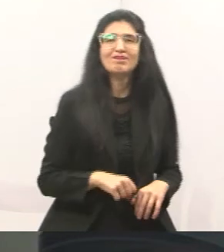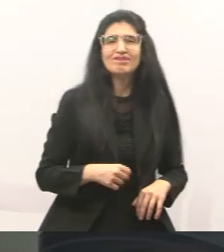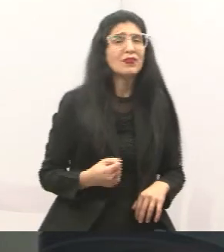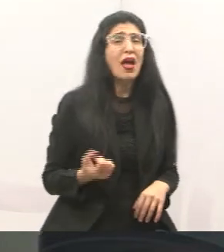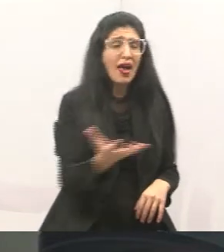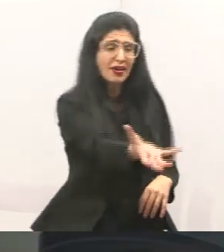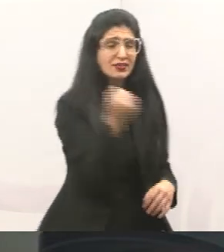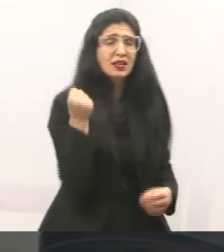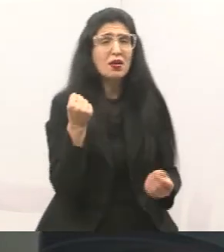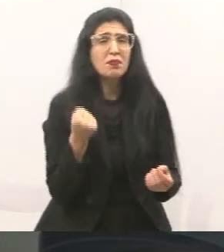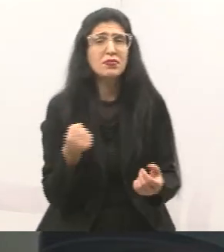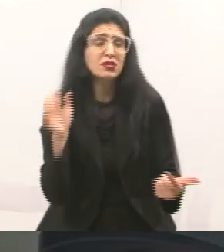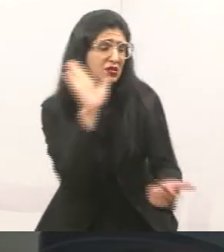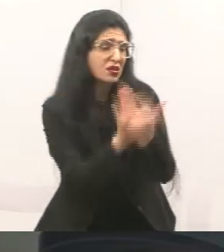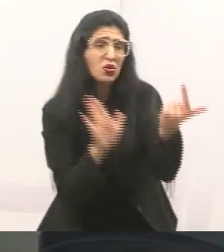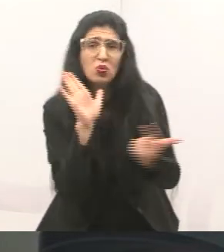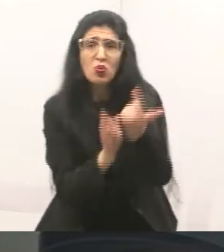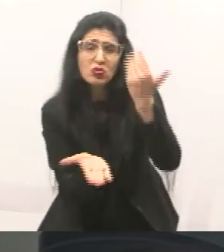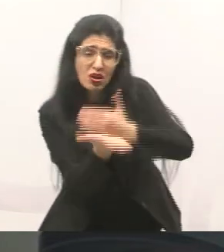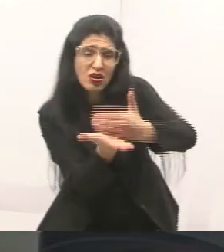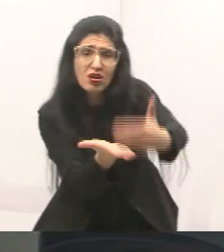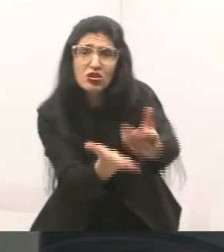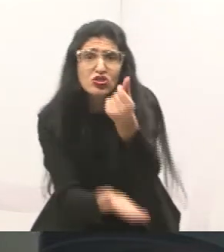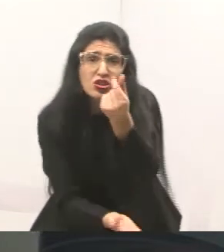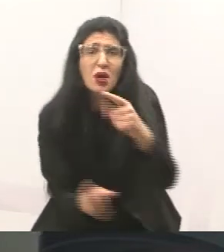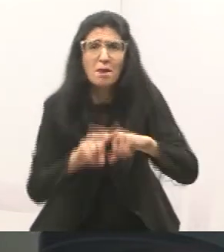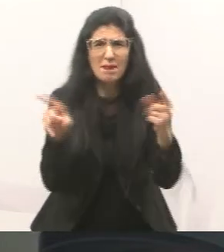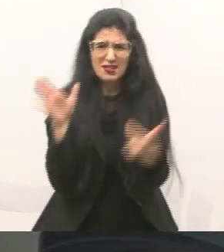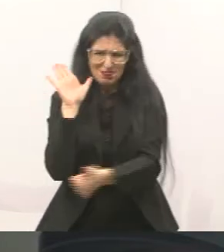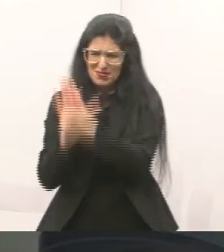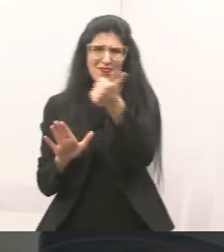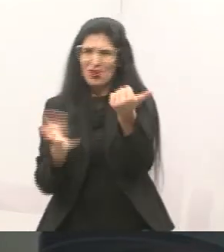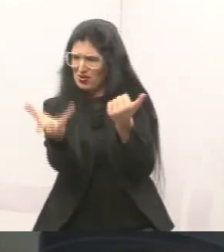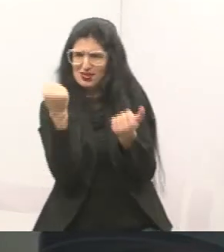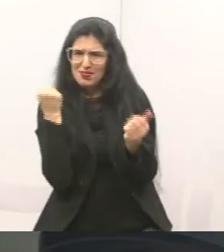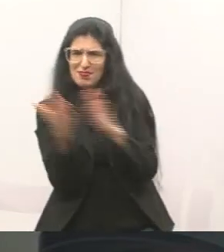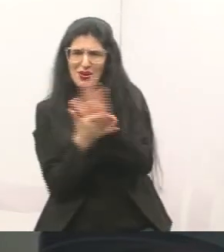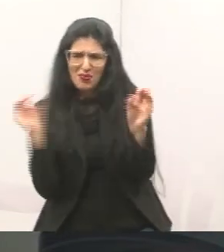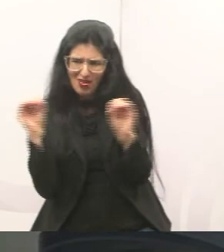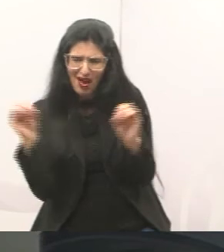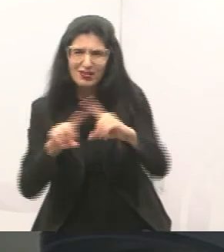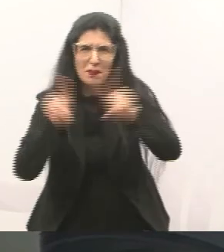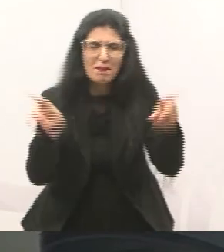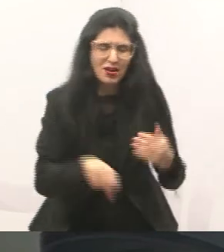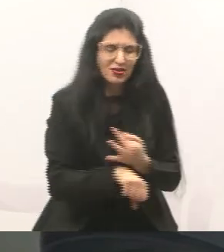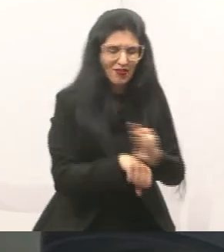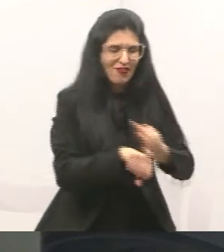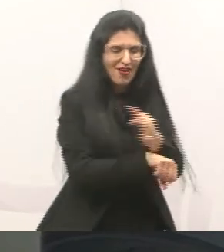Então, diante disso, tirar férias para ficar dentro de casa,